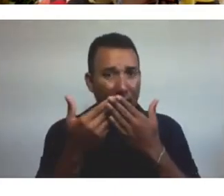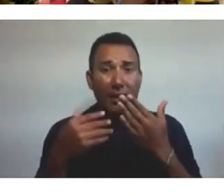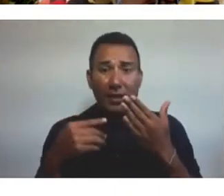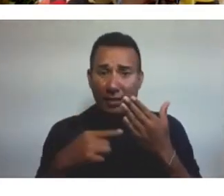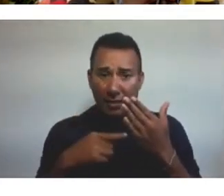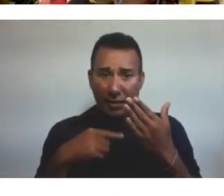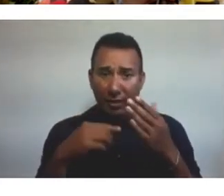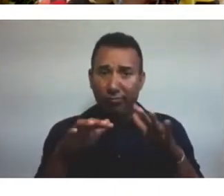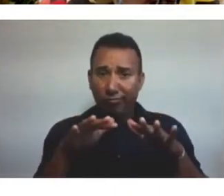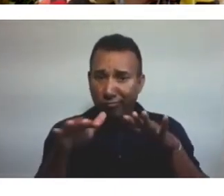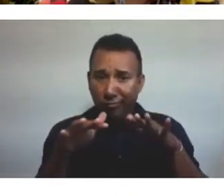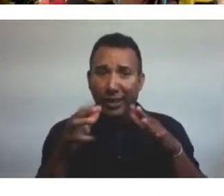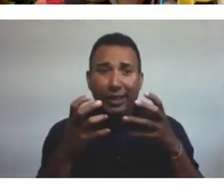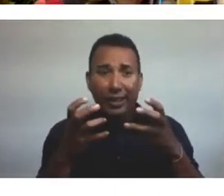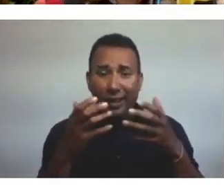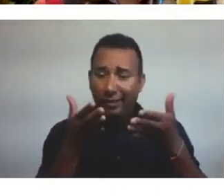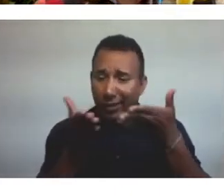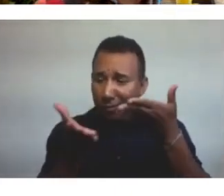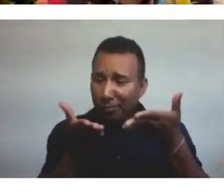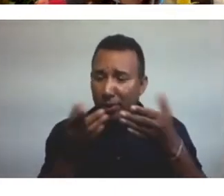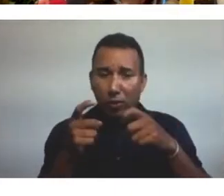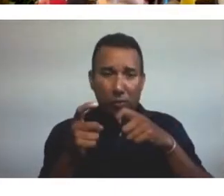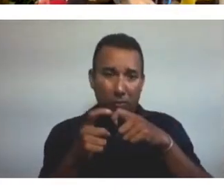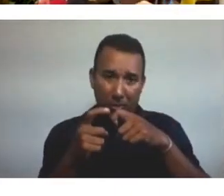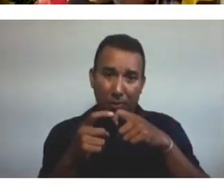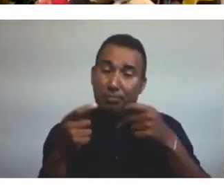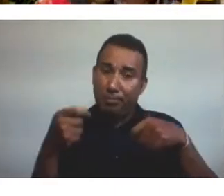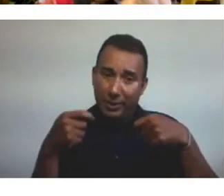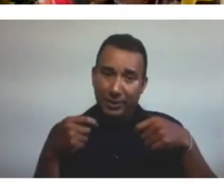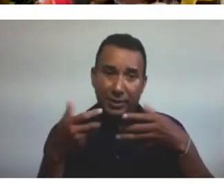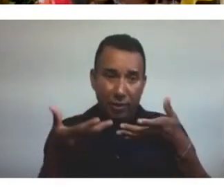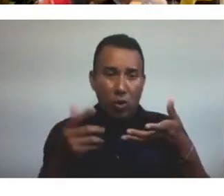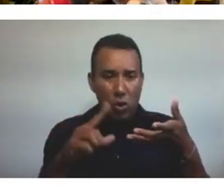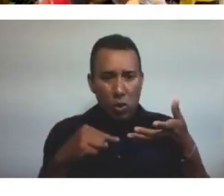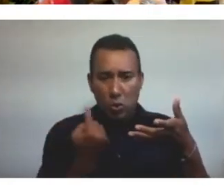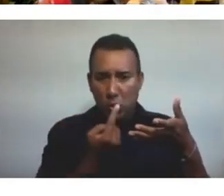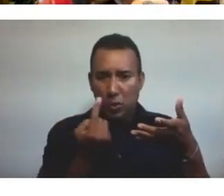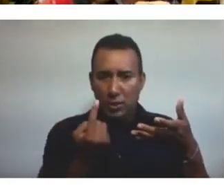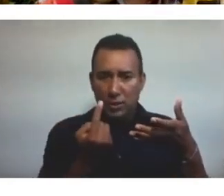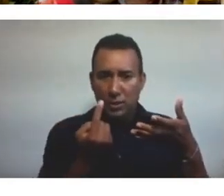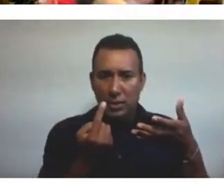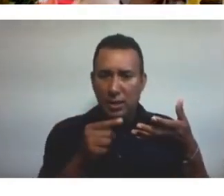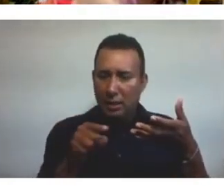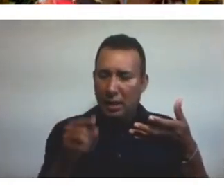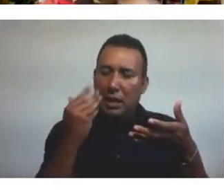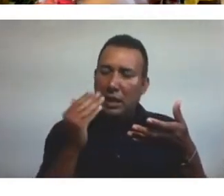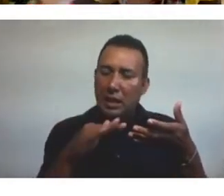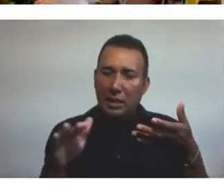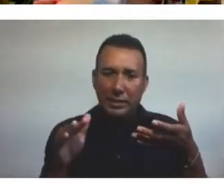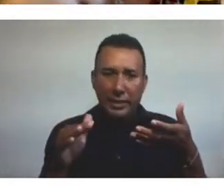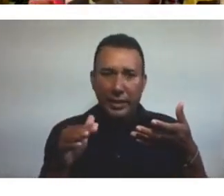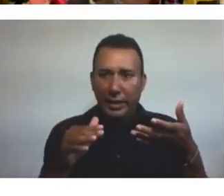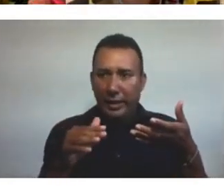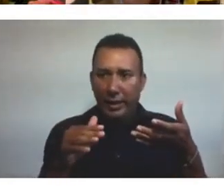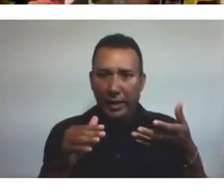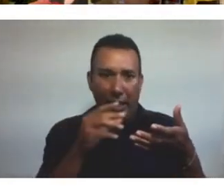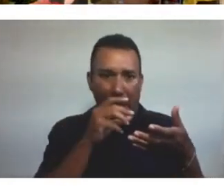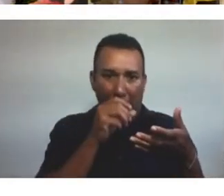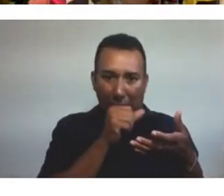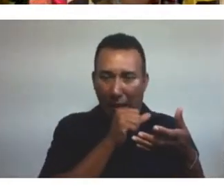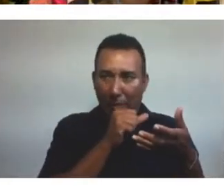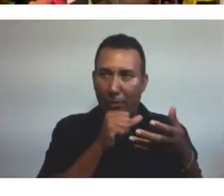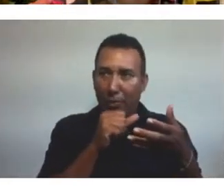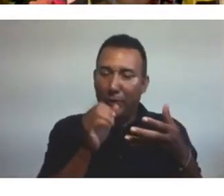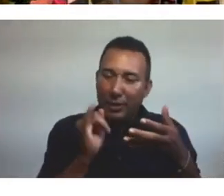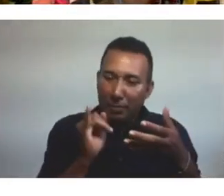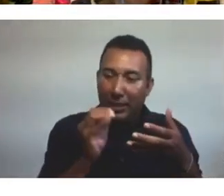um atendimento médico. Então, a gente não pode empatar essa criança, né? Então, ela escuta a história e vai para a consulta,